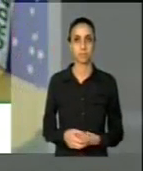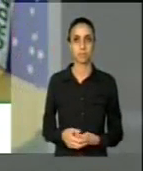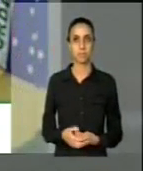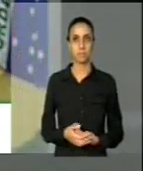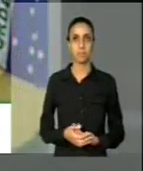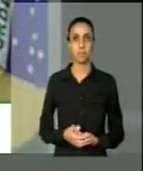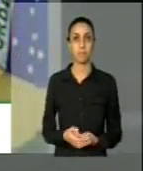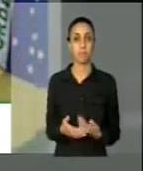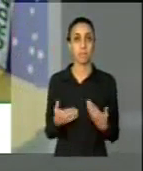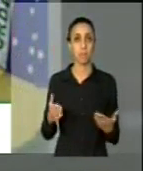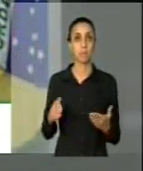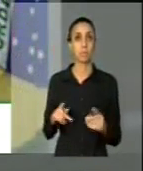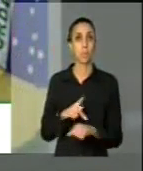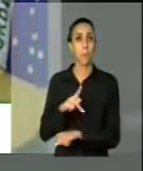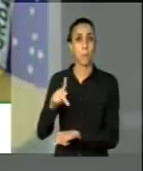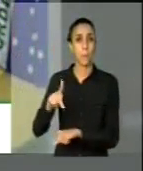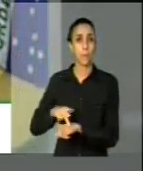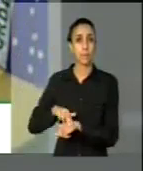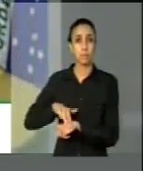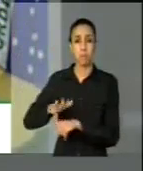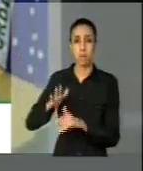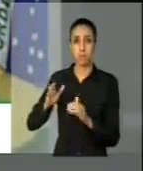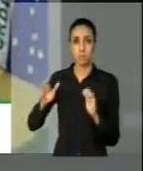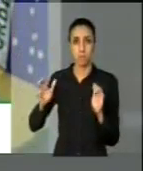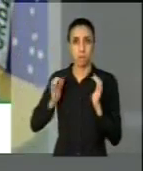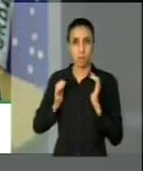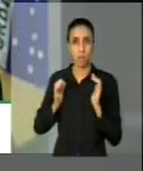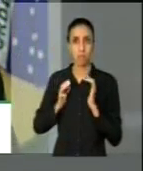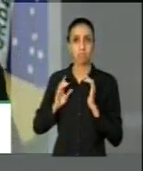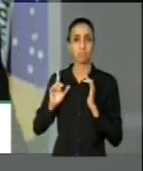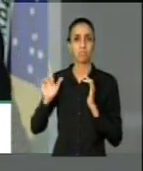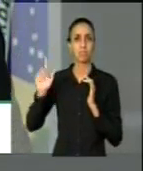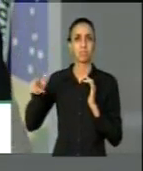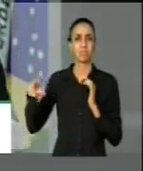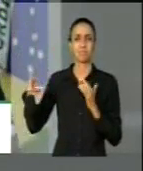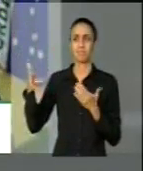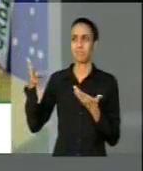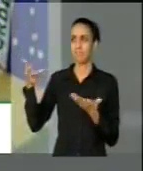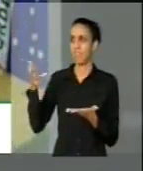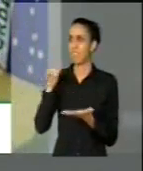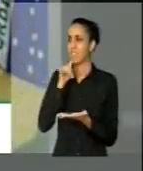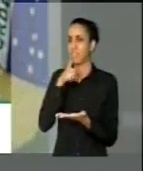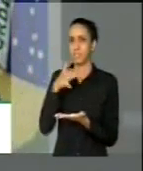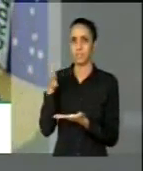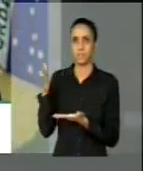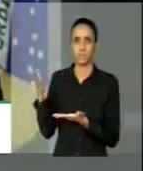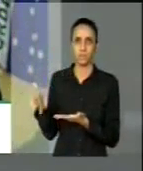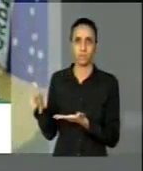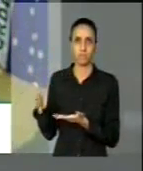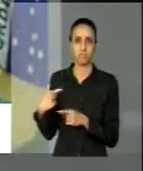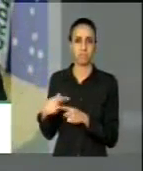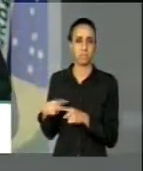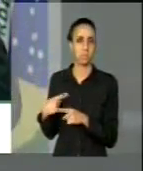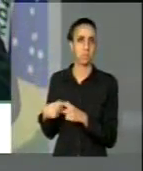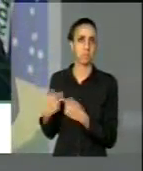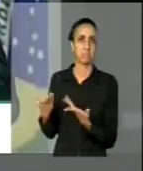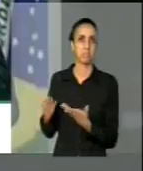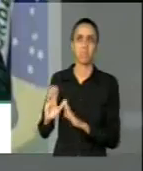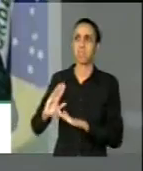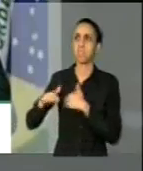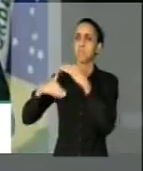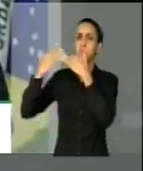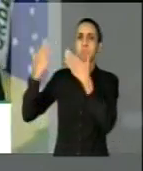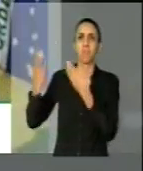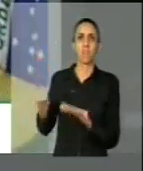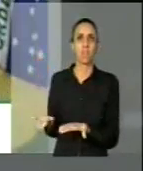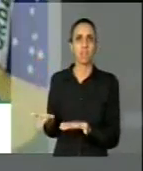socialismo. O país mais rico da cortina de ferro era uma decepção do ponto de vista do desenvolvimento, os